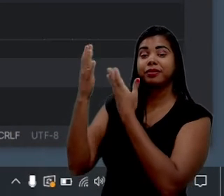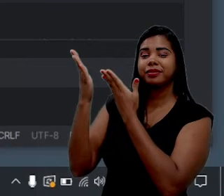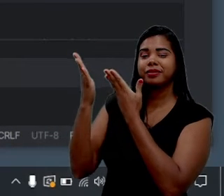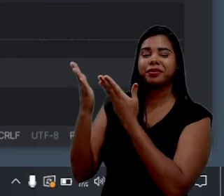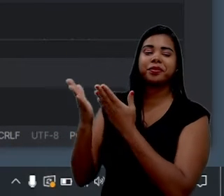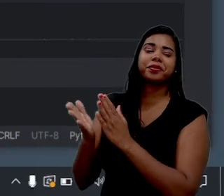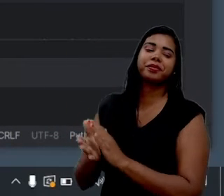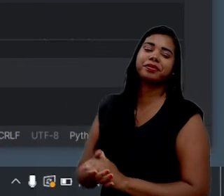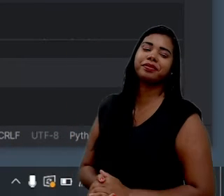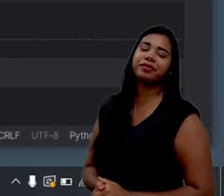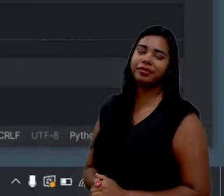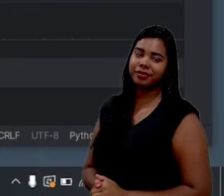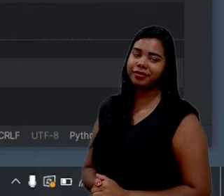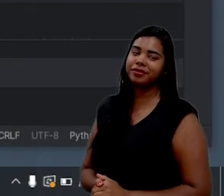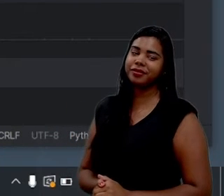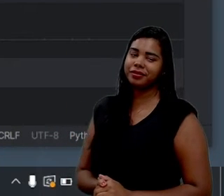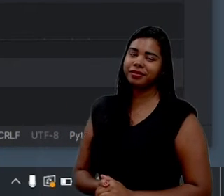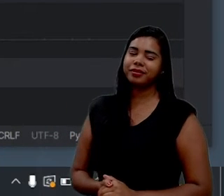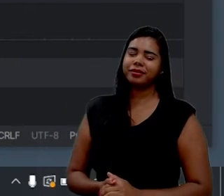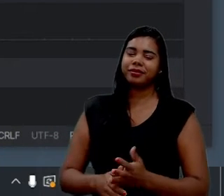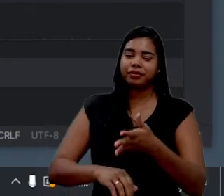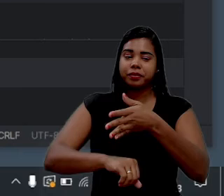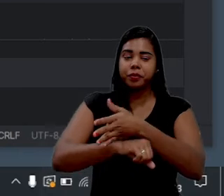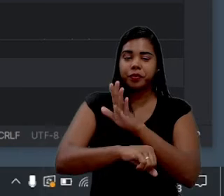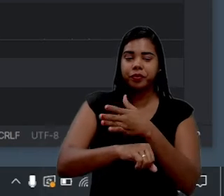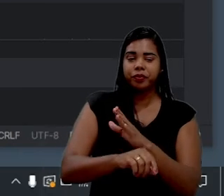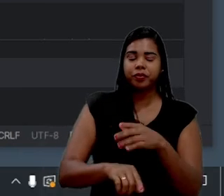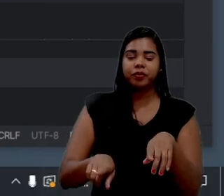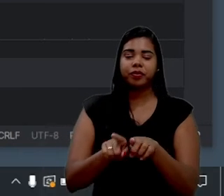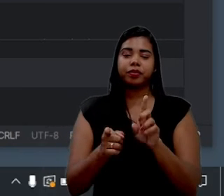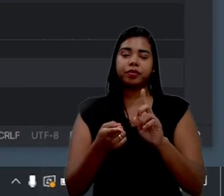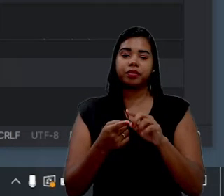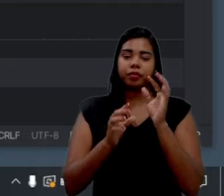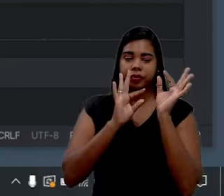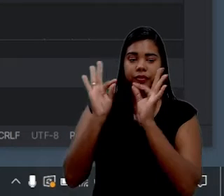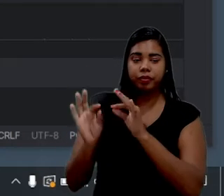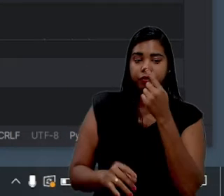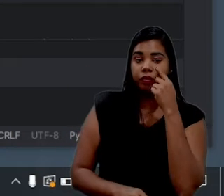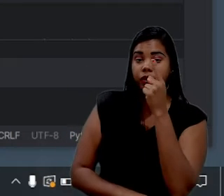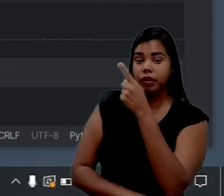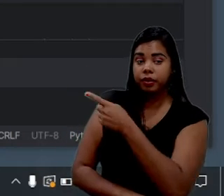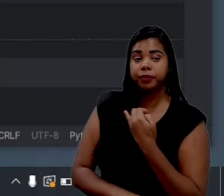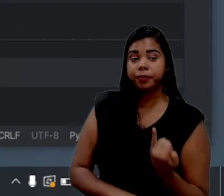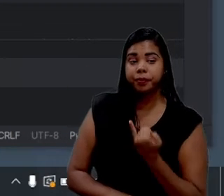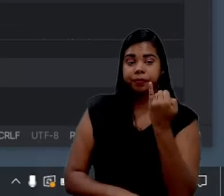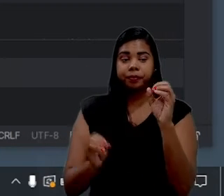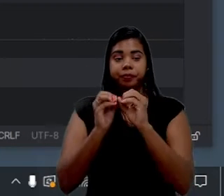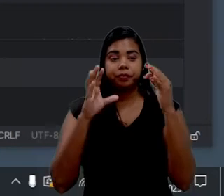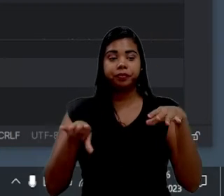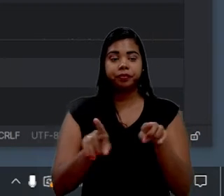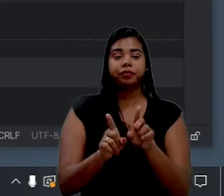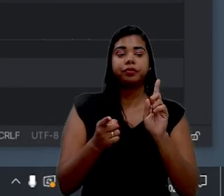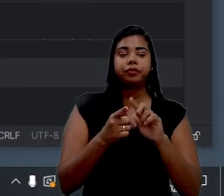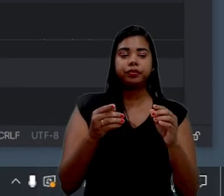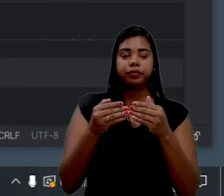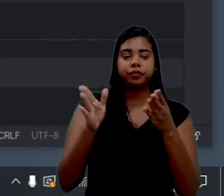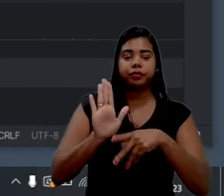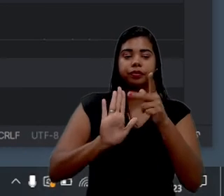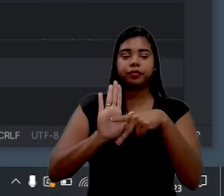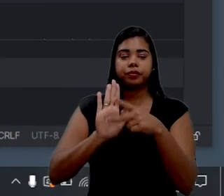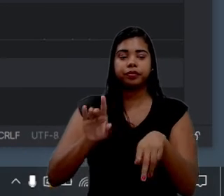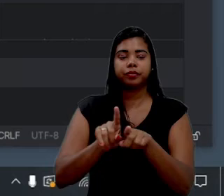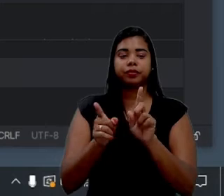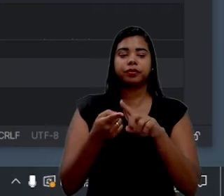Pronto, nessa parte prática aqui, né, tá aqui os templates que a gente vai criar dentro da pasta projeto